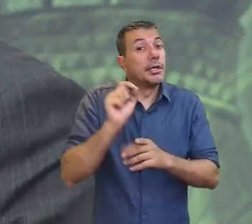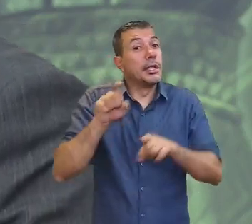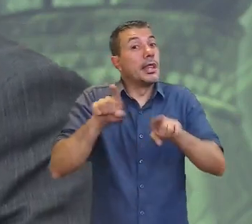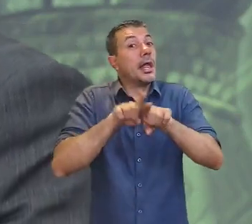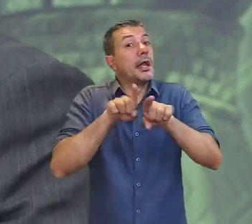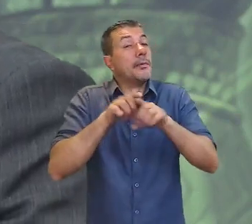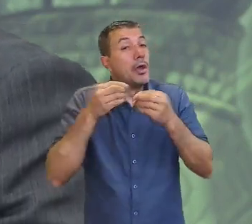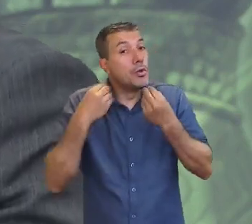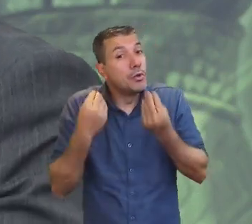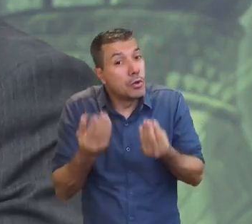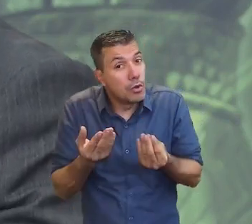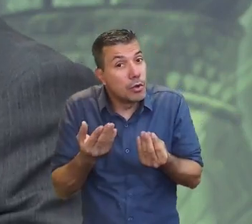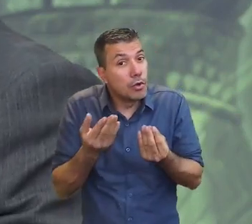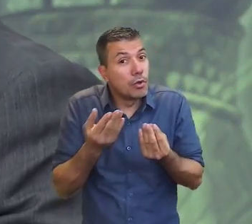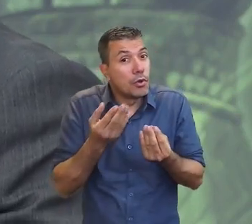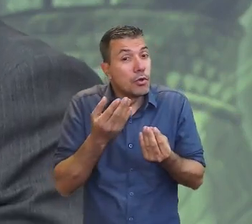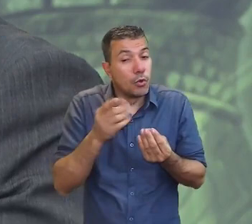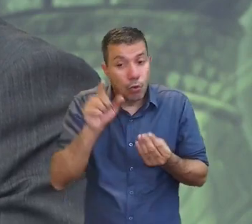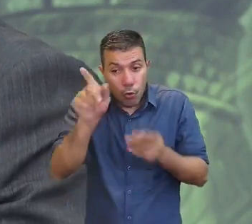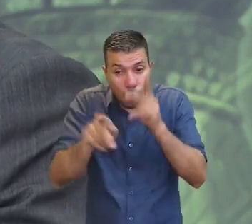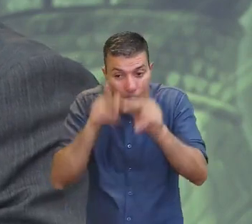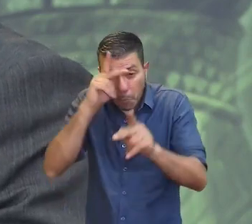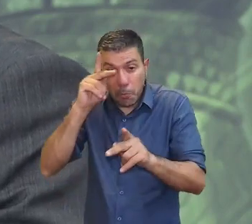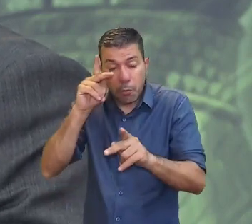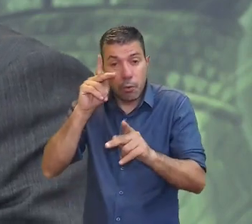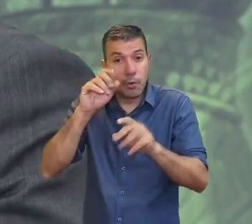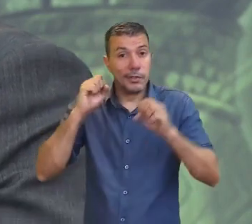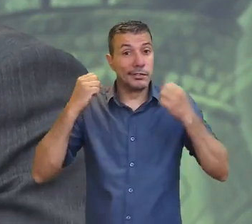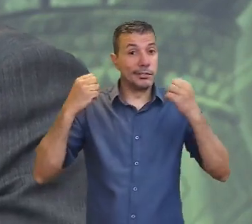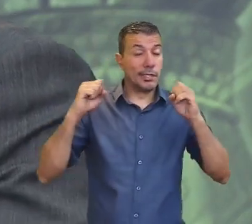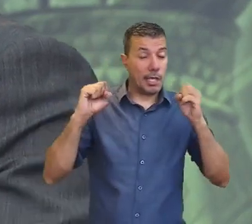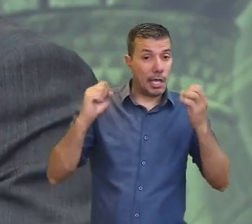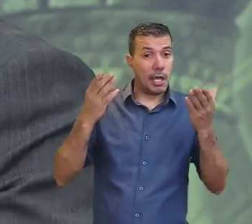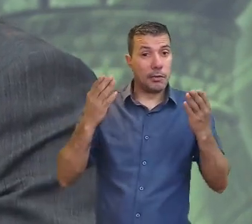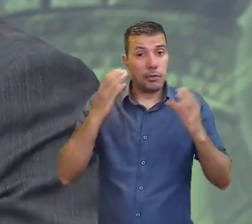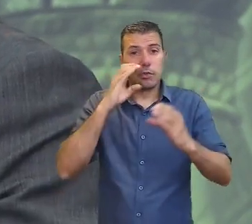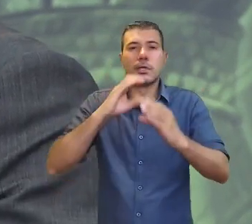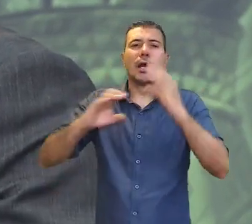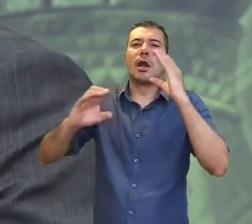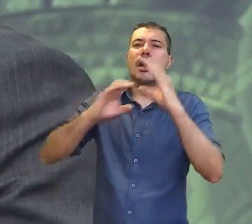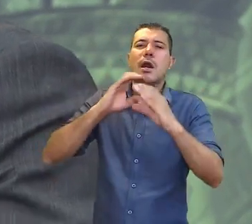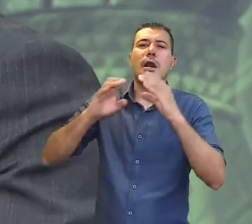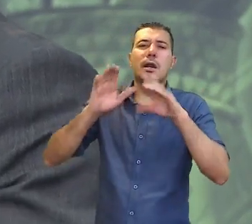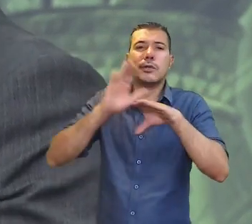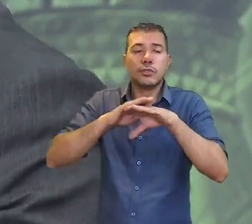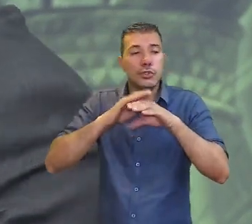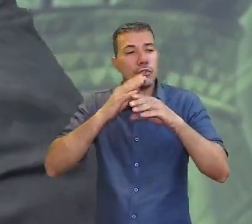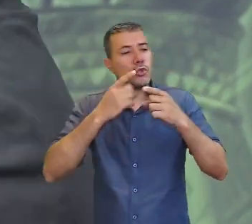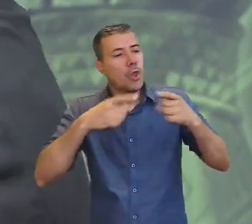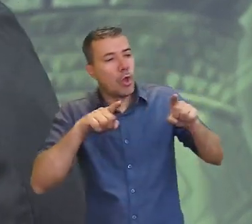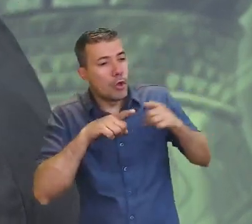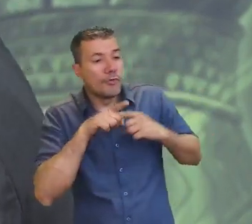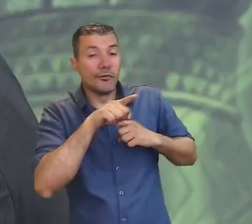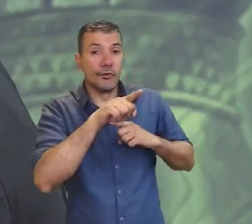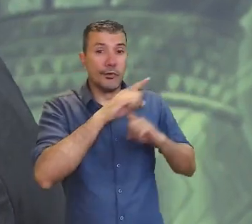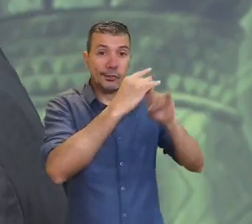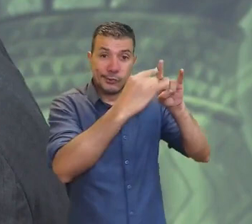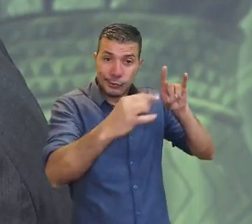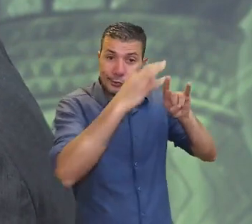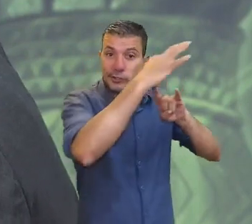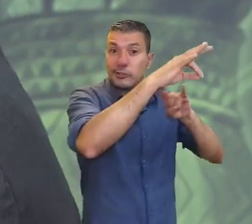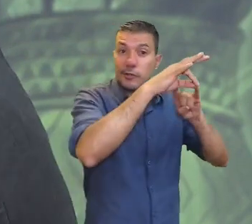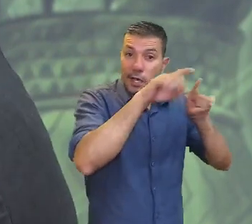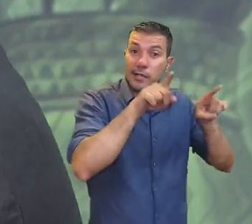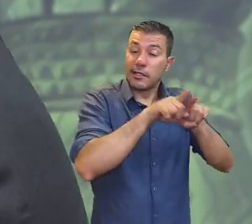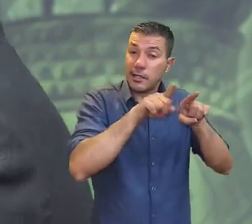também que os salmos, eles foram escritos como cânticos de louvores que seriam louvados no